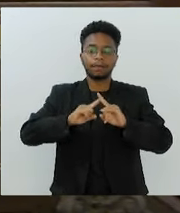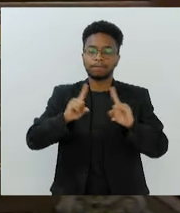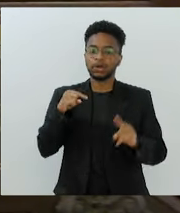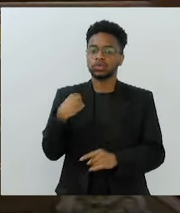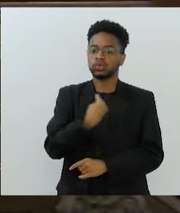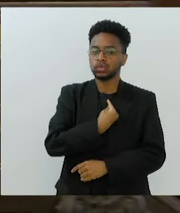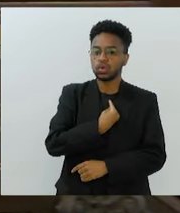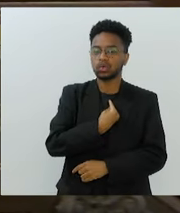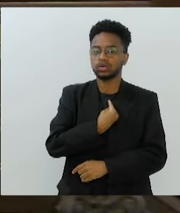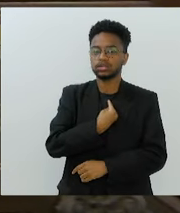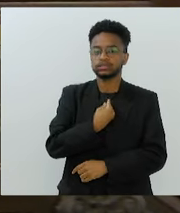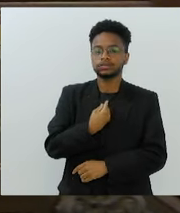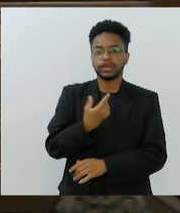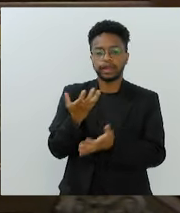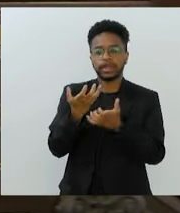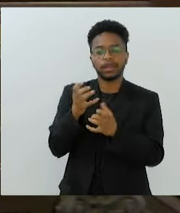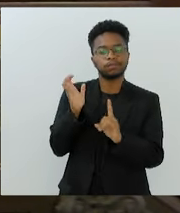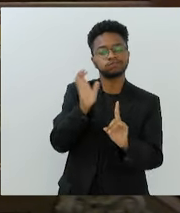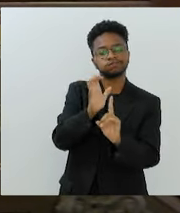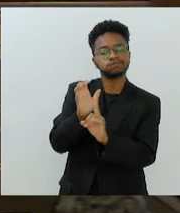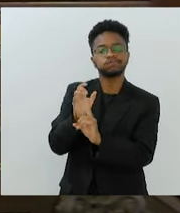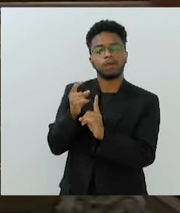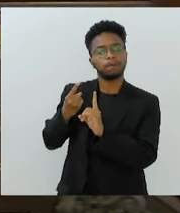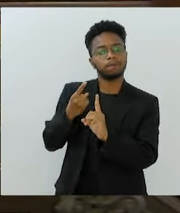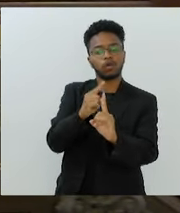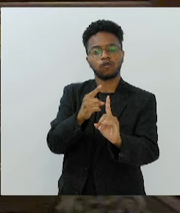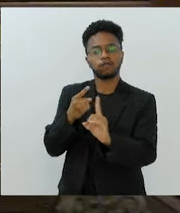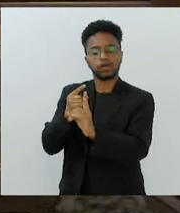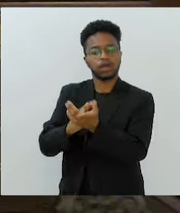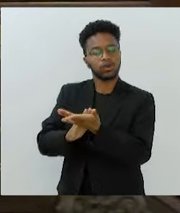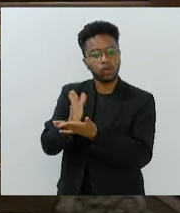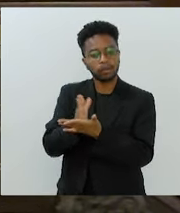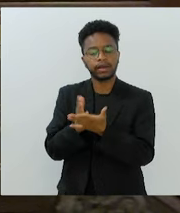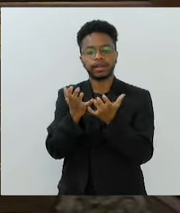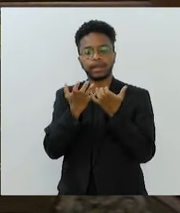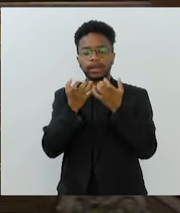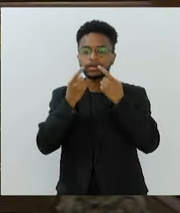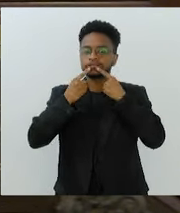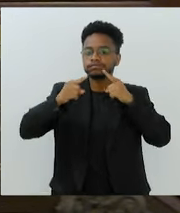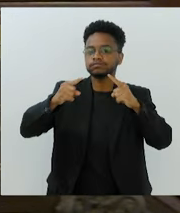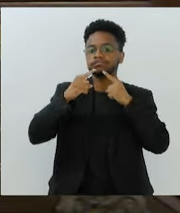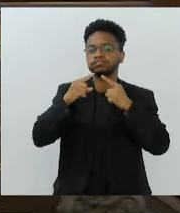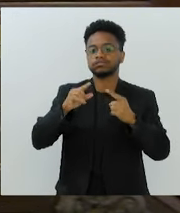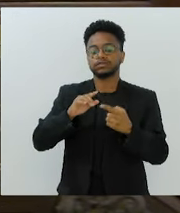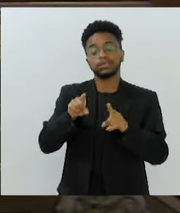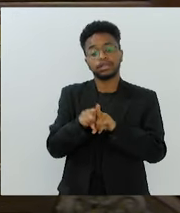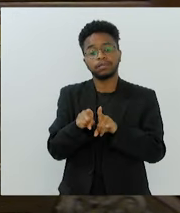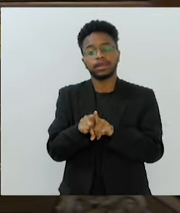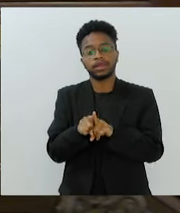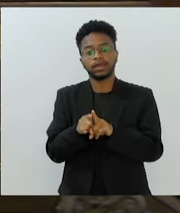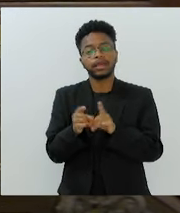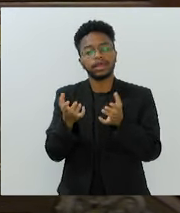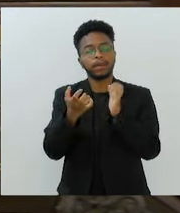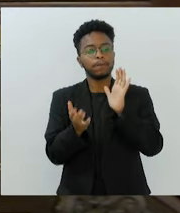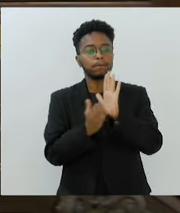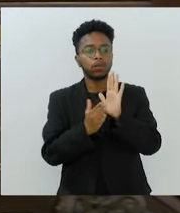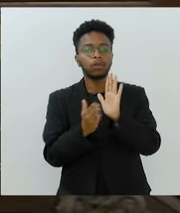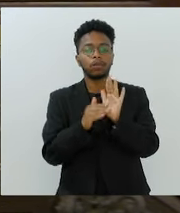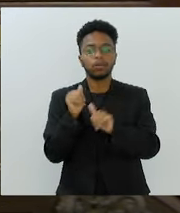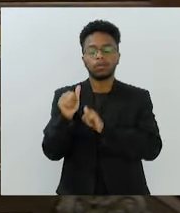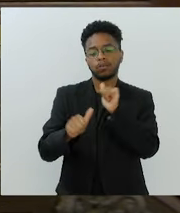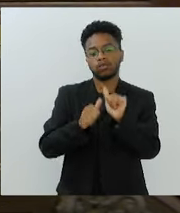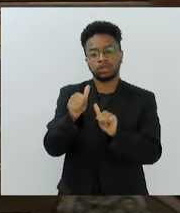aqui para incomodar, nós estamos aqui para questionar, nós estamos aqui para propor as mudanças